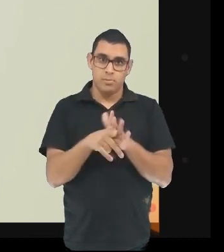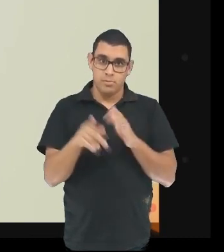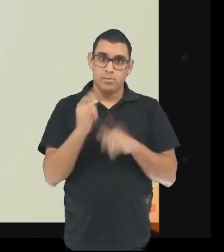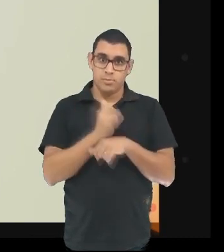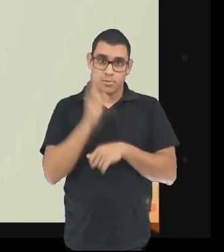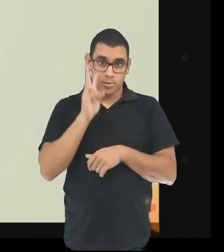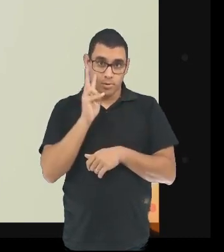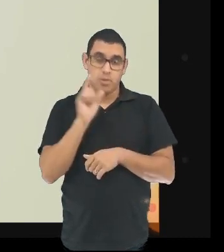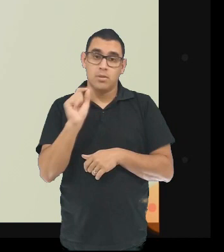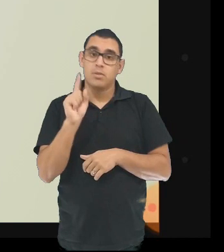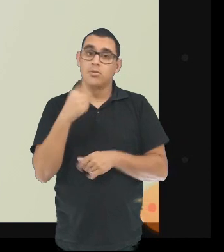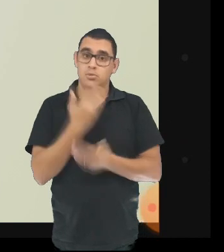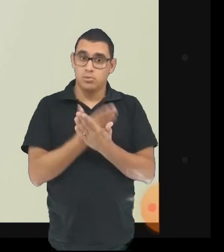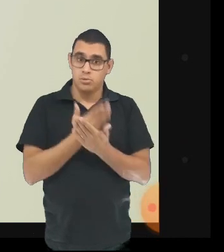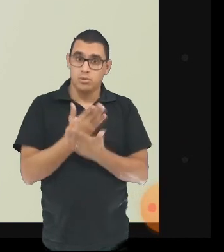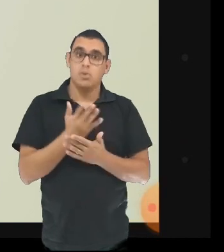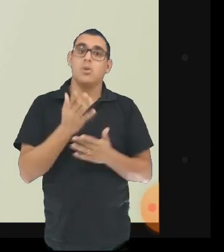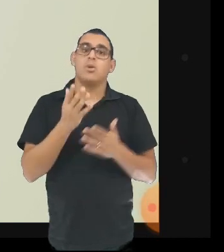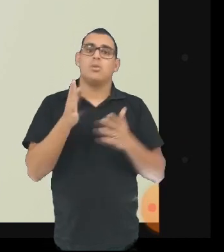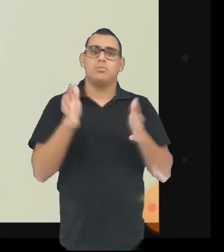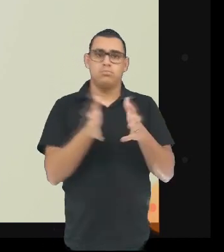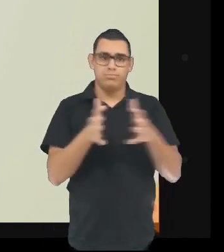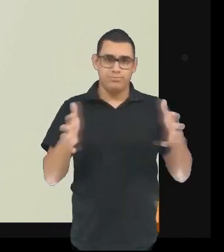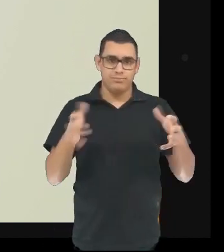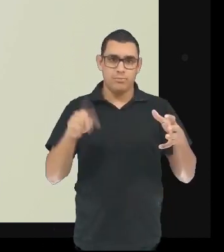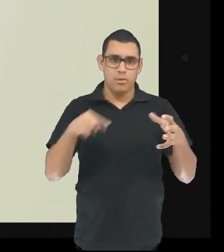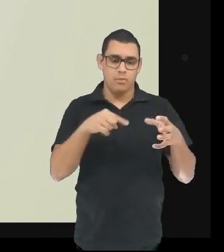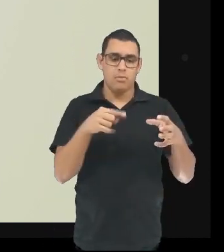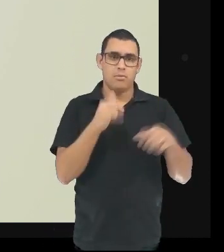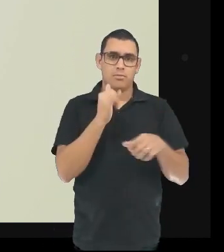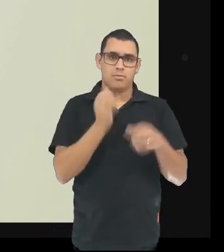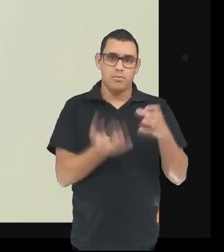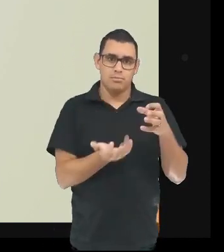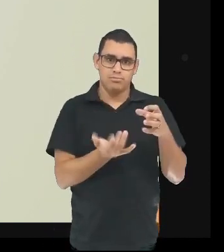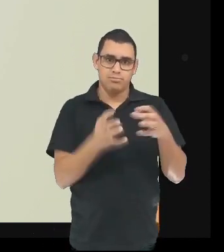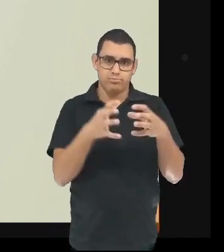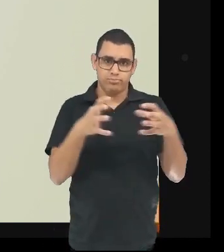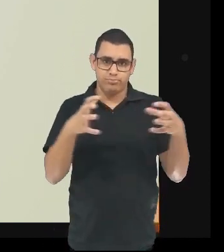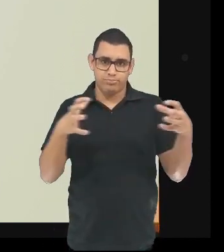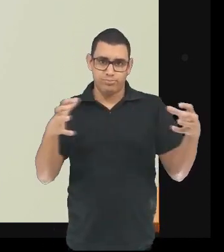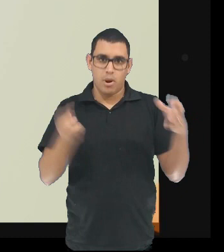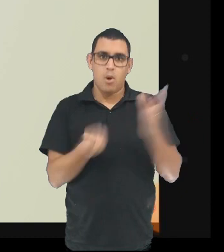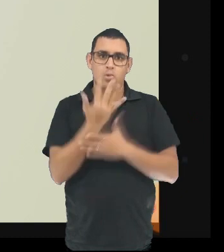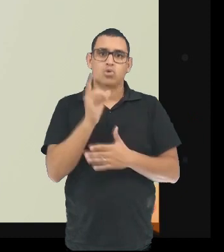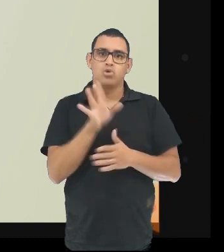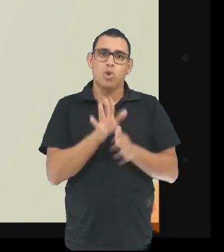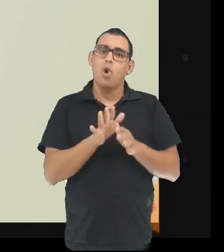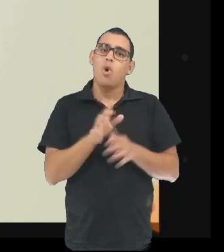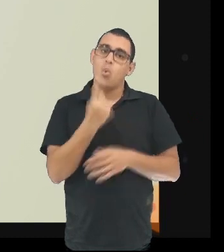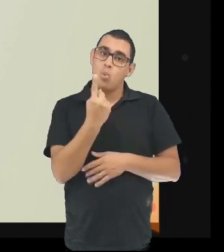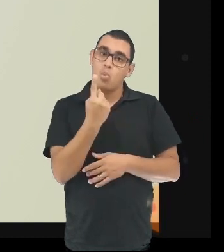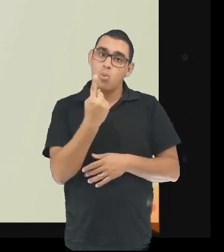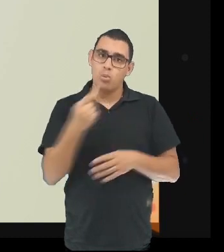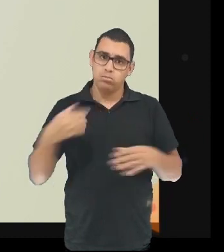Vamos relembrar o conceito de dilatação linear. Então, relembrando, a dilatação linear é uma dilatação que ocorre em apenas